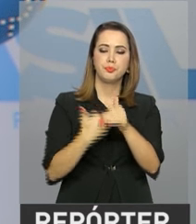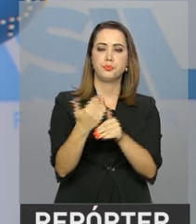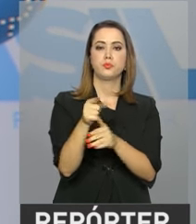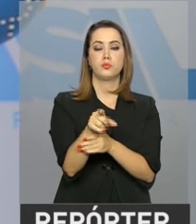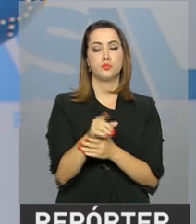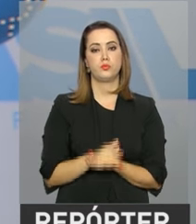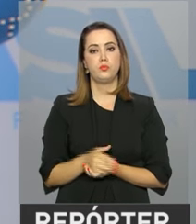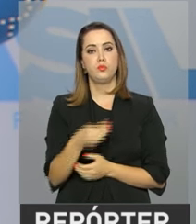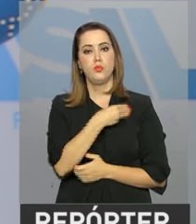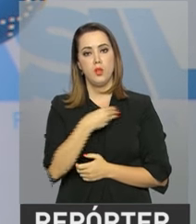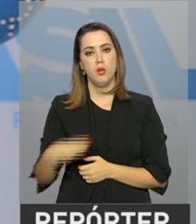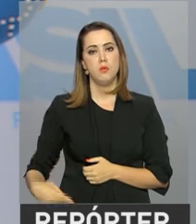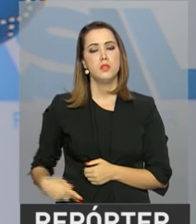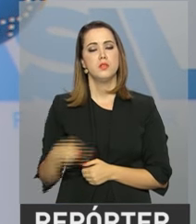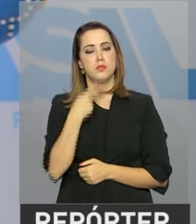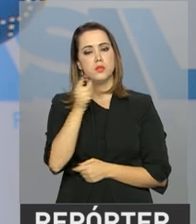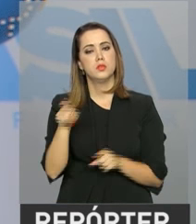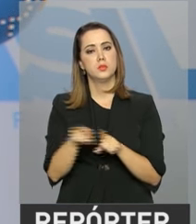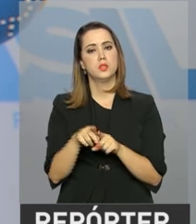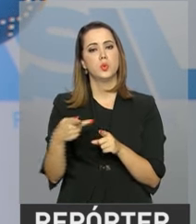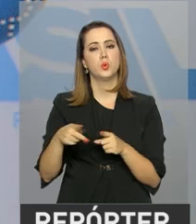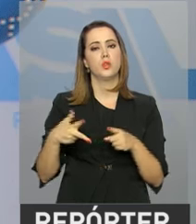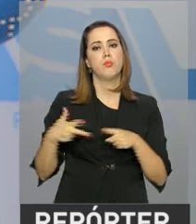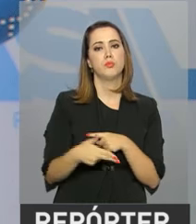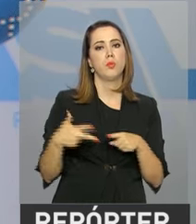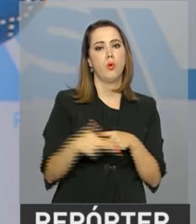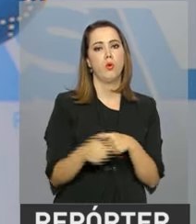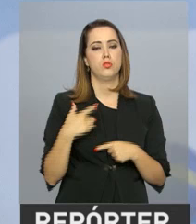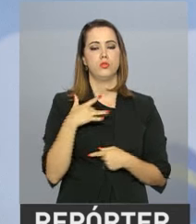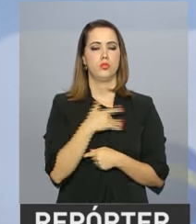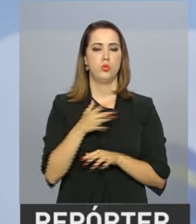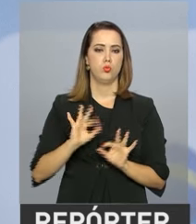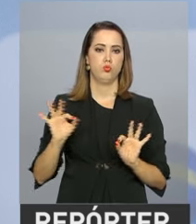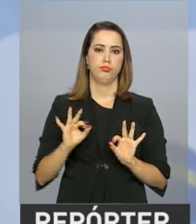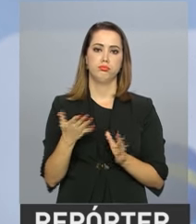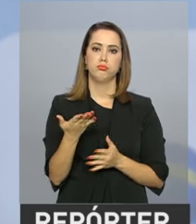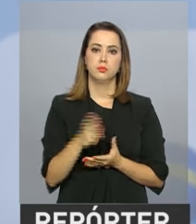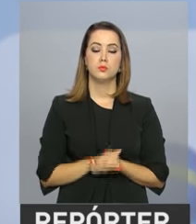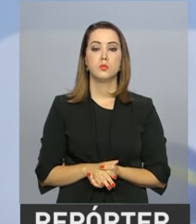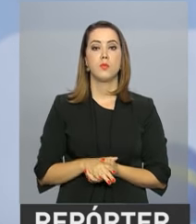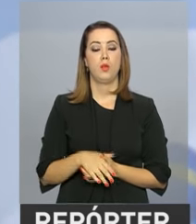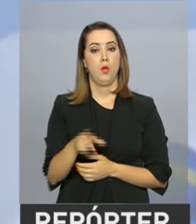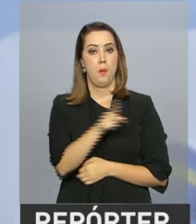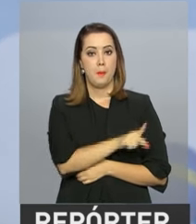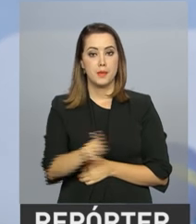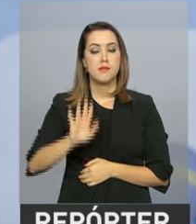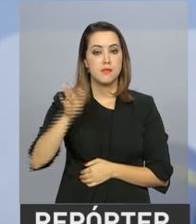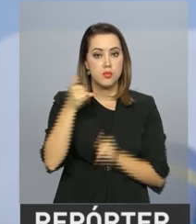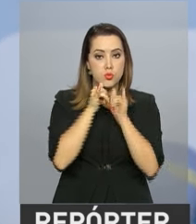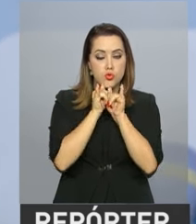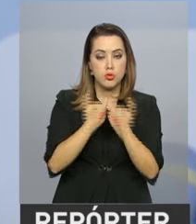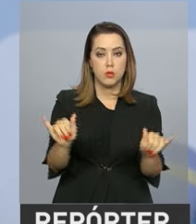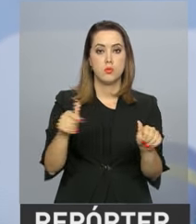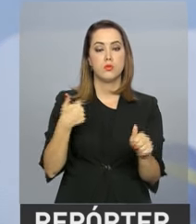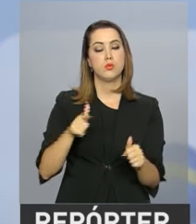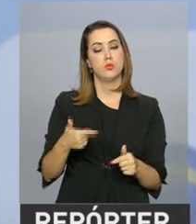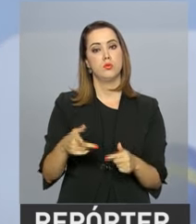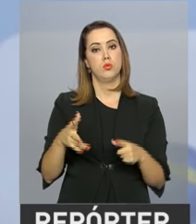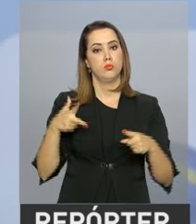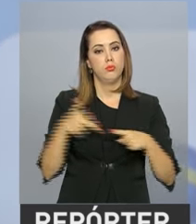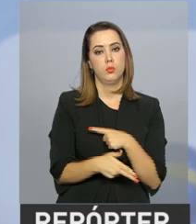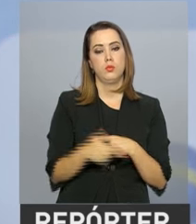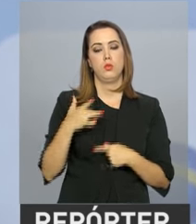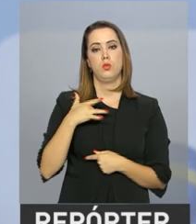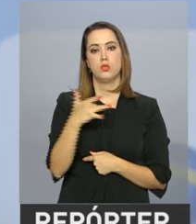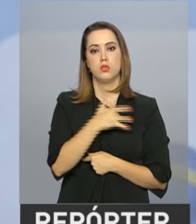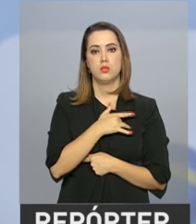também que não haverão cortes no orçamento da saúde do ano que vem. O presidente Temer já anunciou que não haverá redução dos recursos para a saúde.